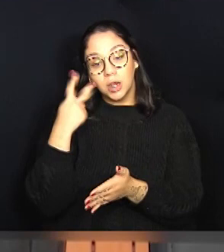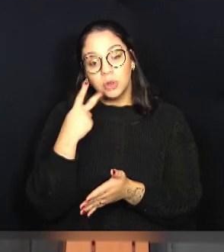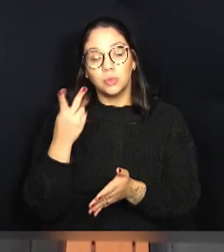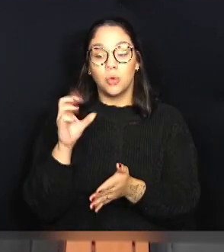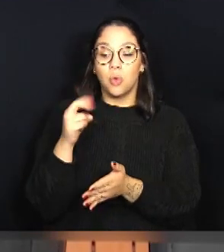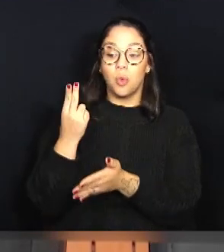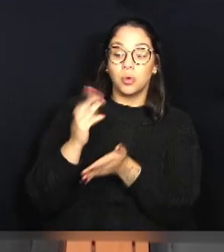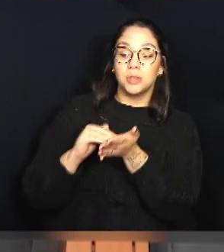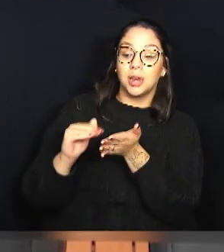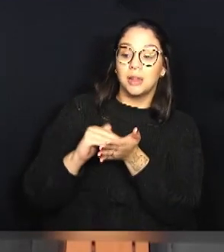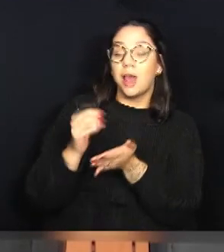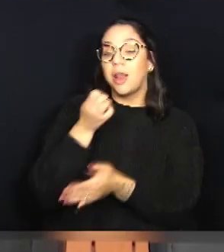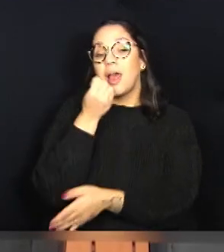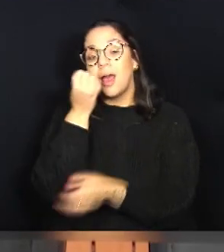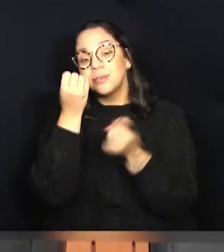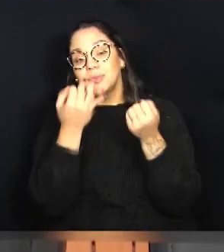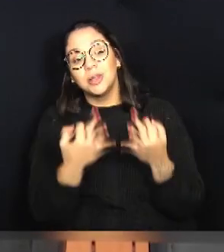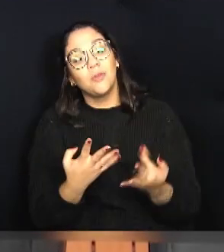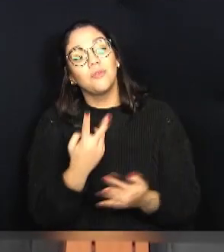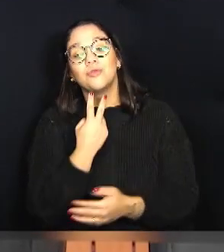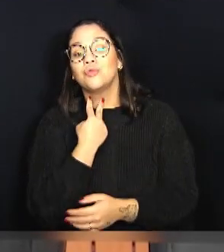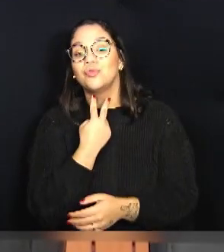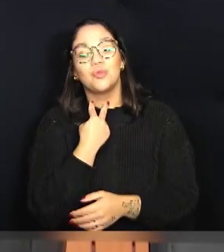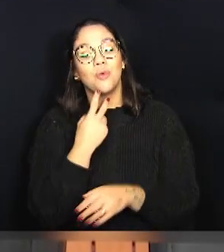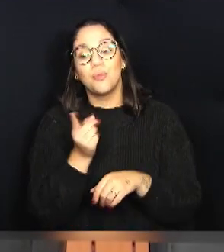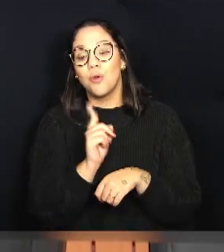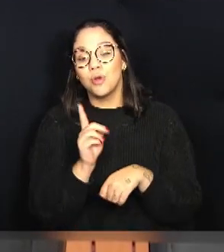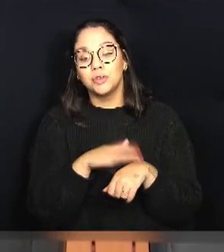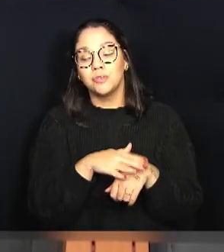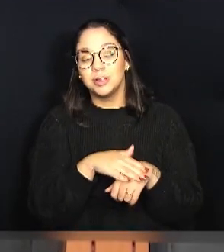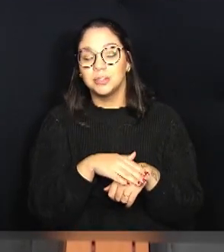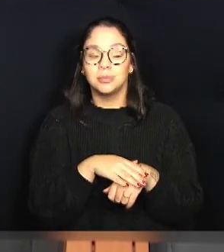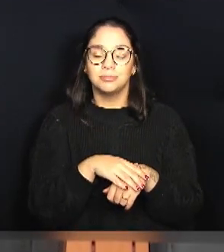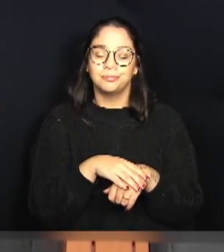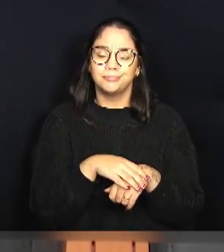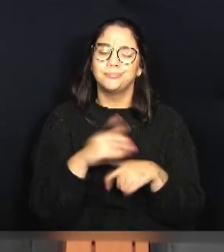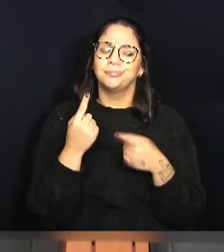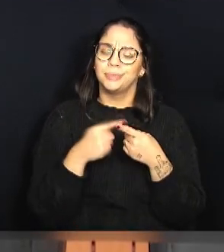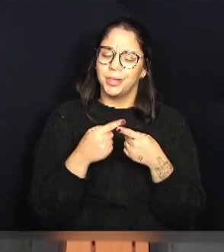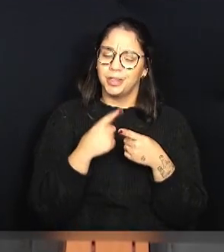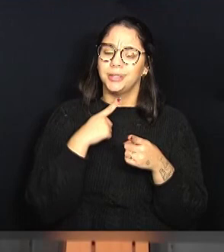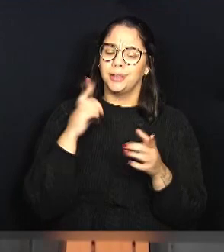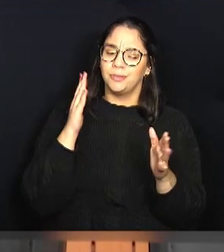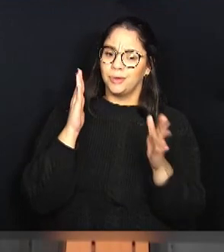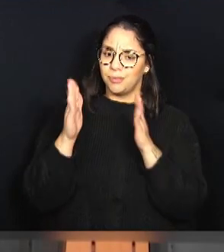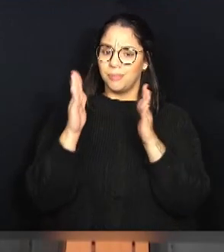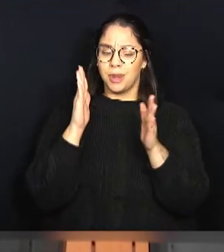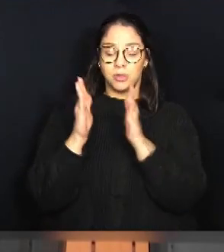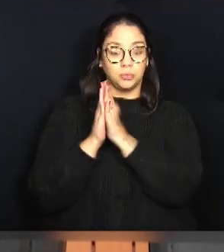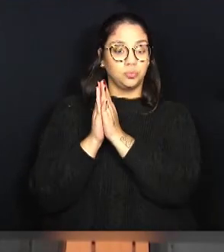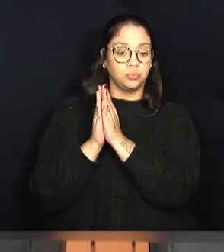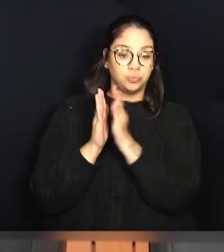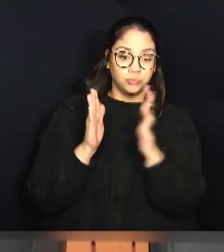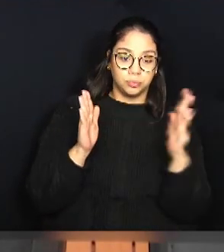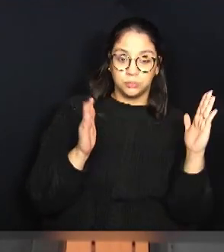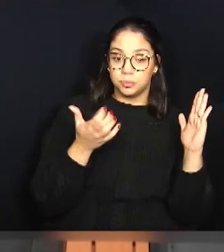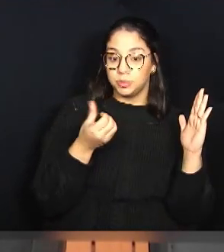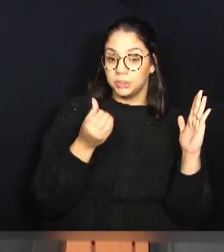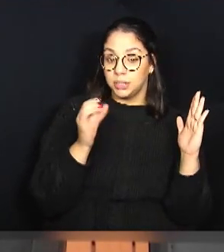secretário justificando que não foi possível executar, porque nós tivemos um prazo de 60